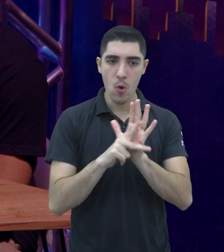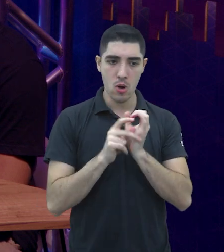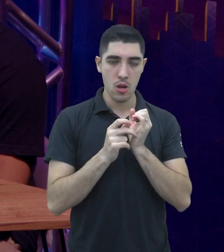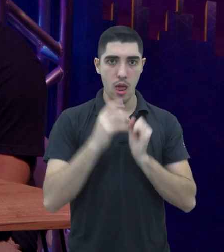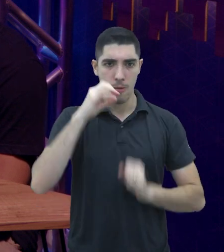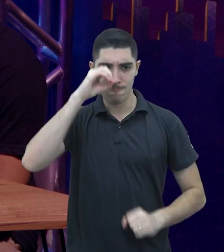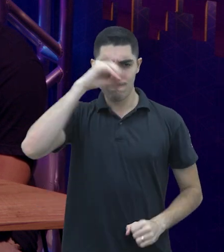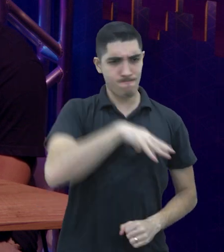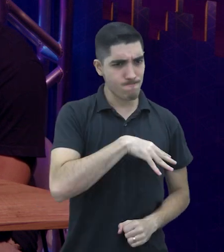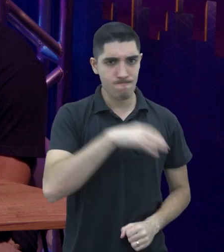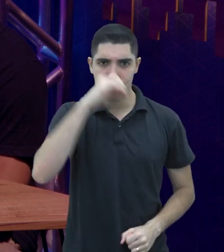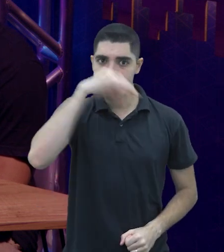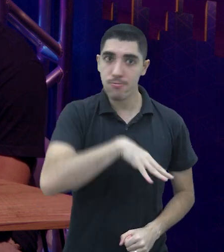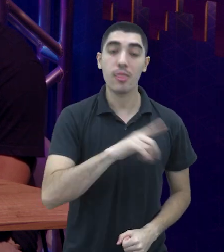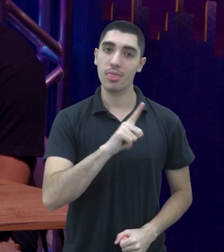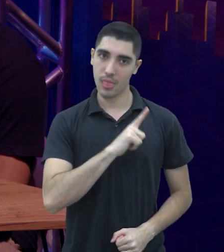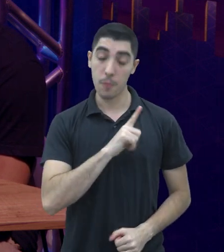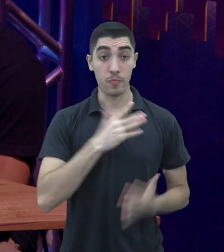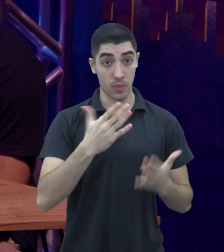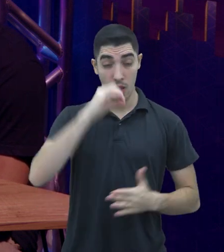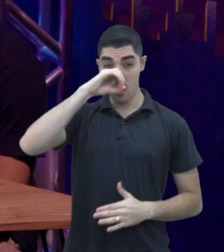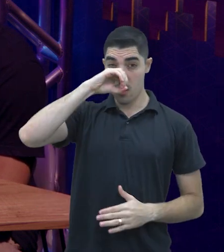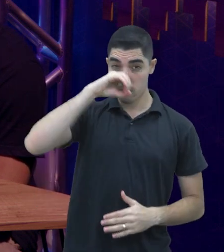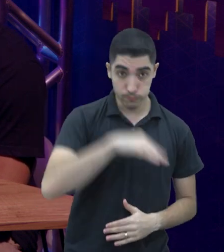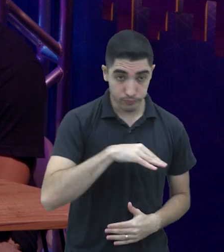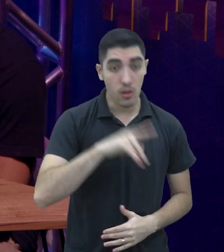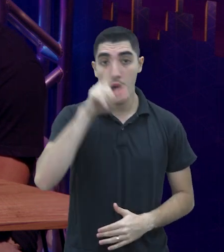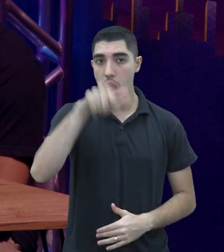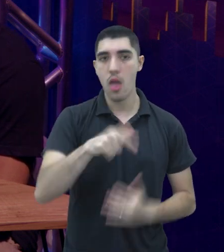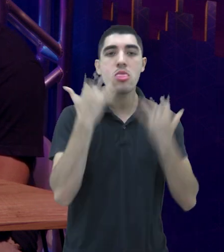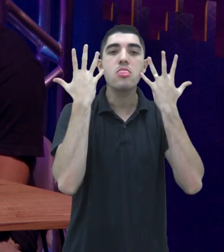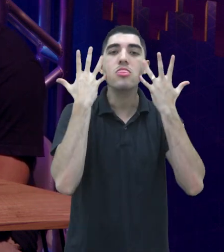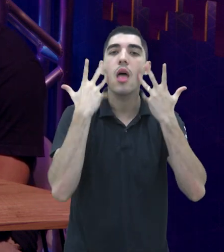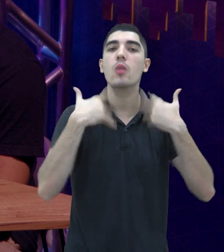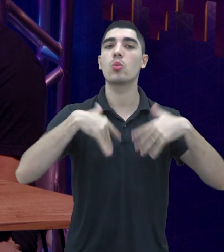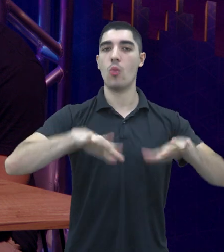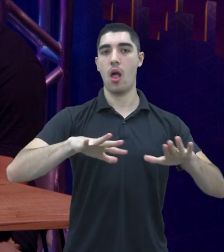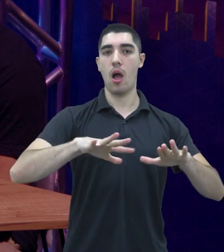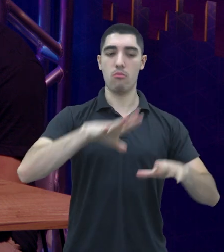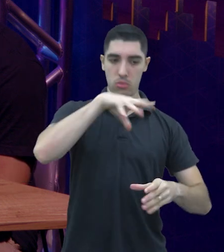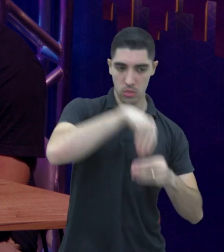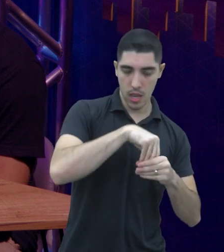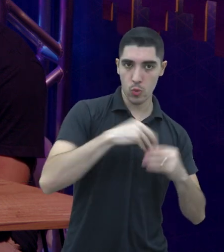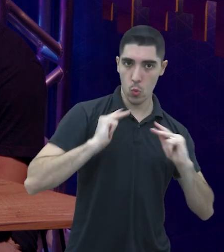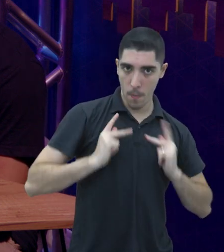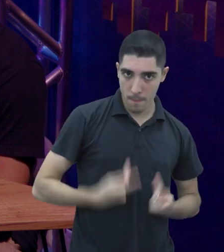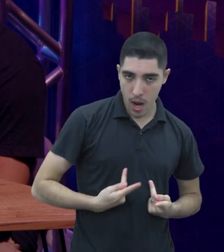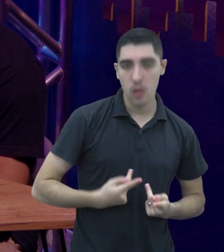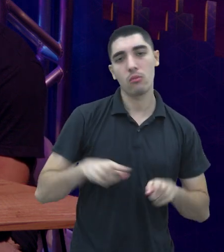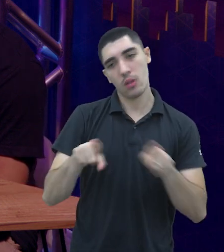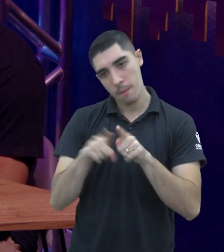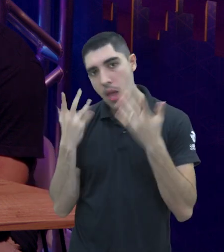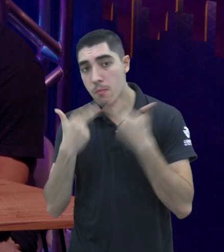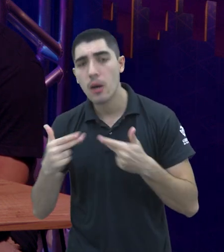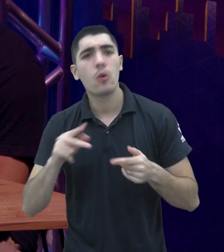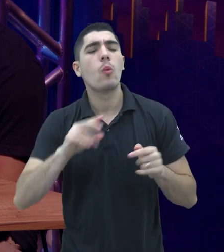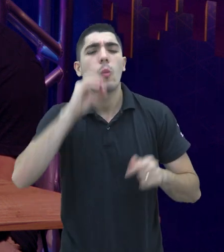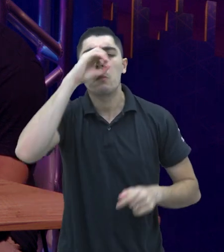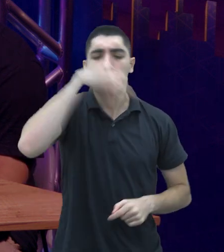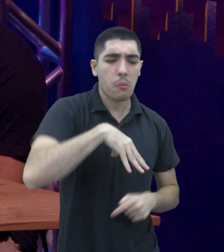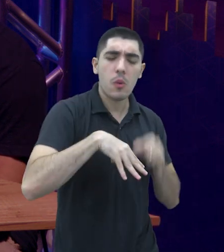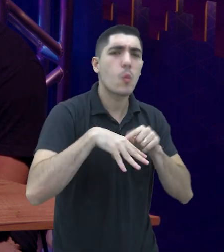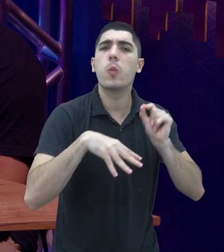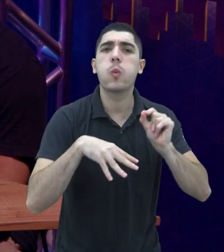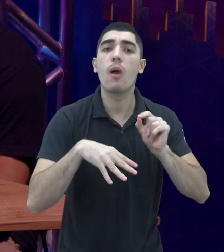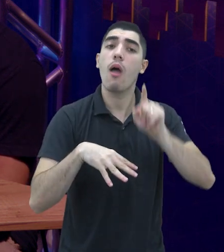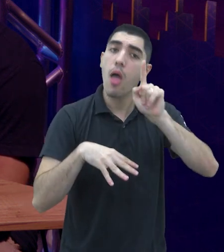parte da nossa naturalidade. E a agressividade é uma qualidade natural, né, humana ou animal, que tem a função de defesa diante